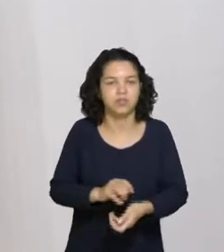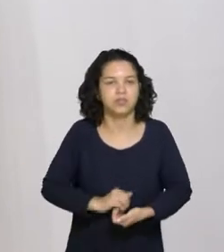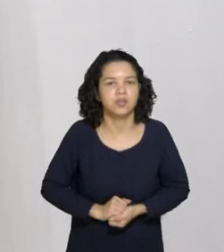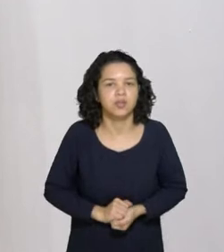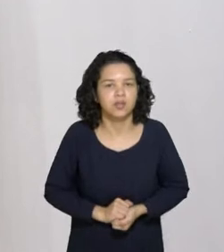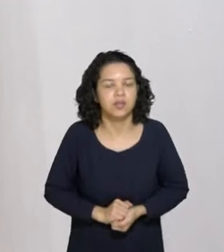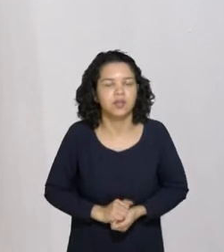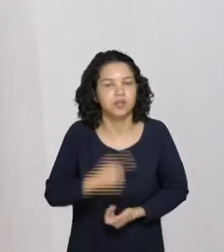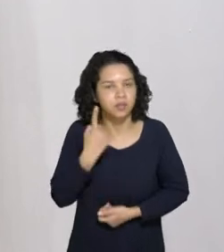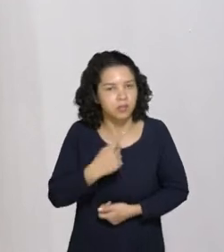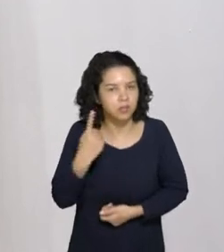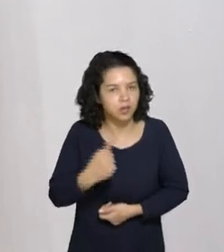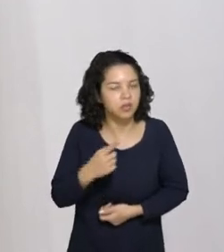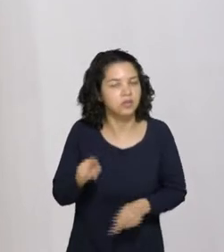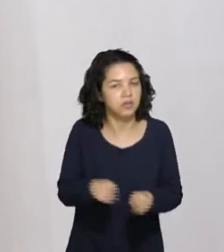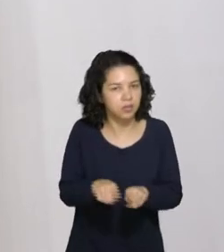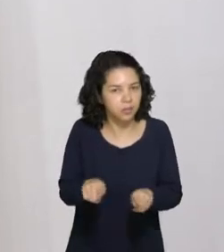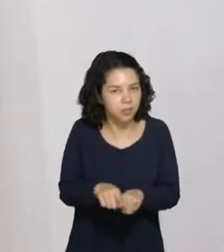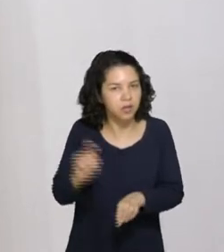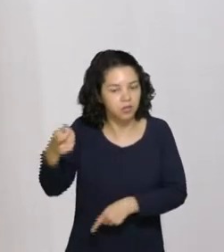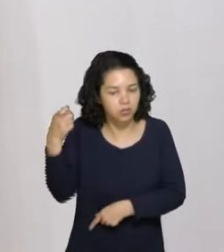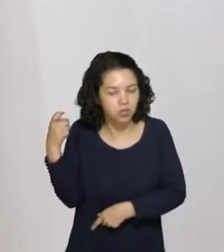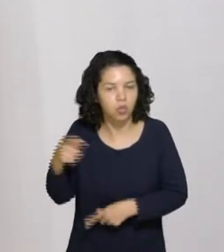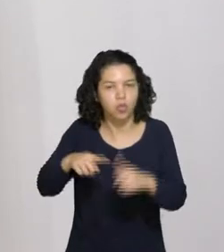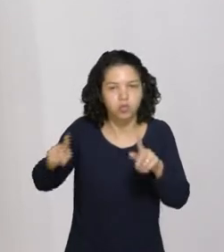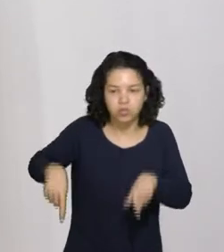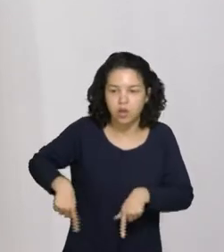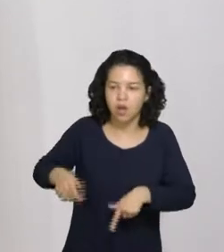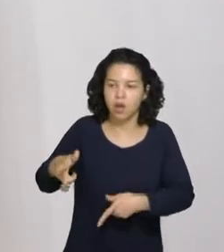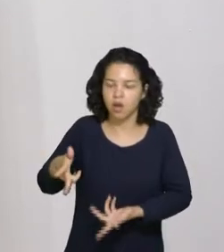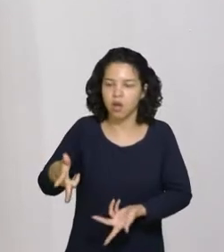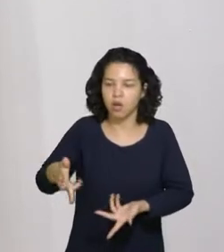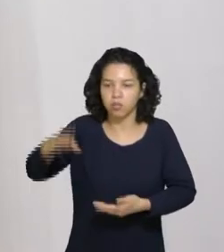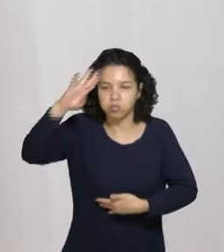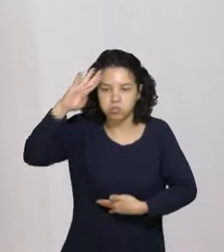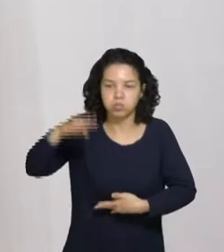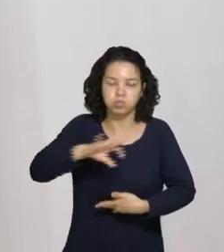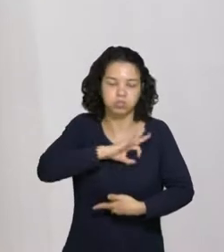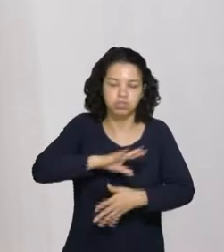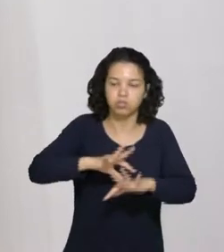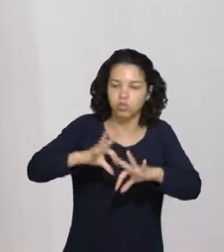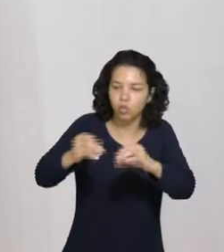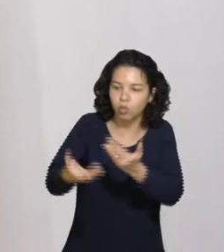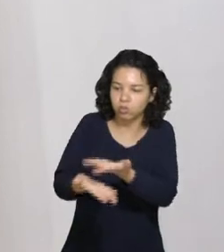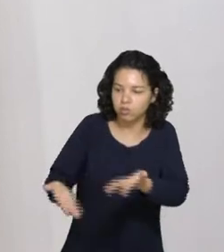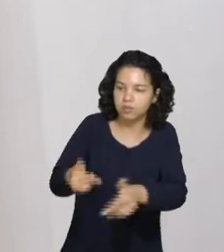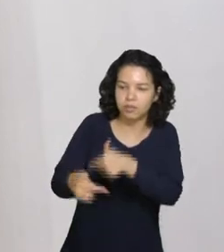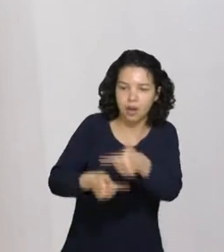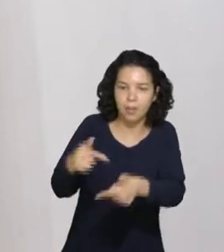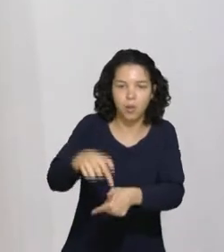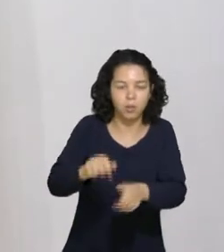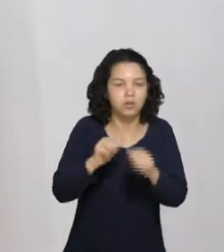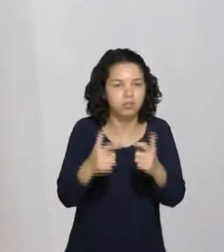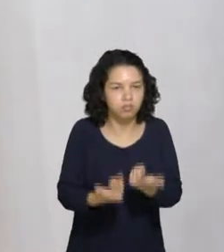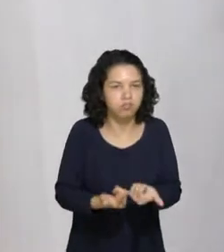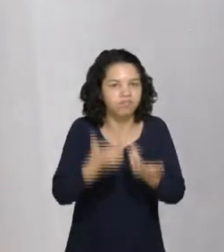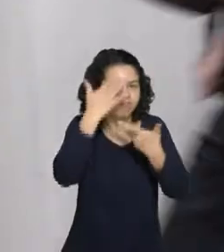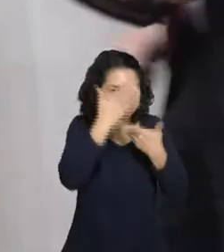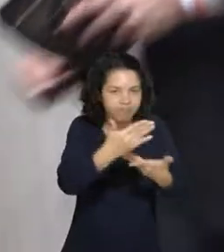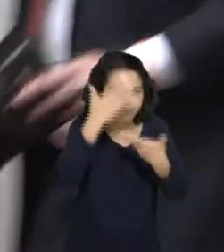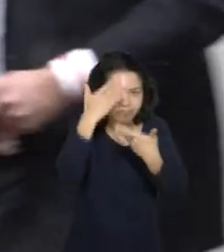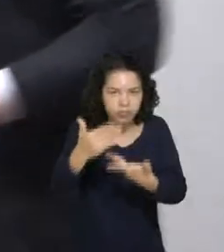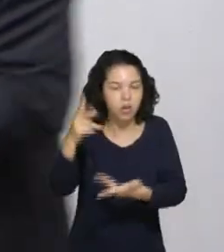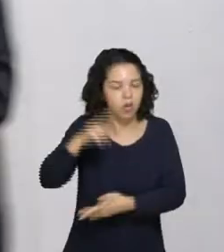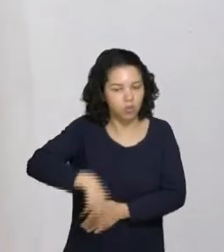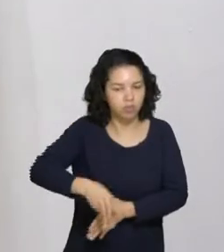casa de leis, de funcionários, de guardas, de todos que aqui estão junto. Meu muito obrigado. E sempre vou